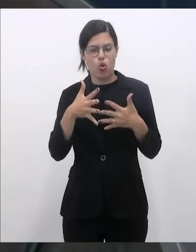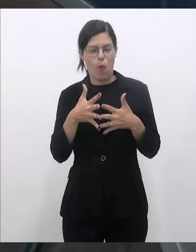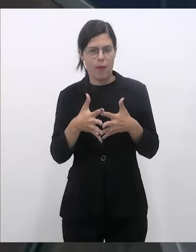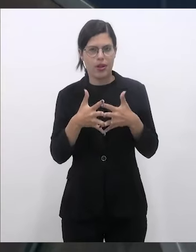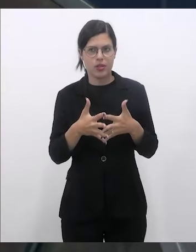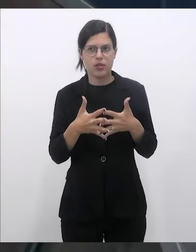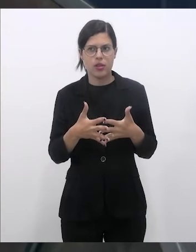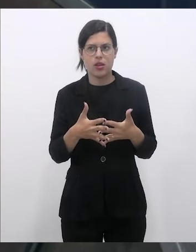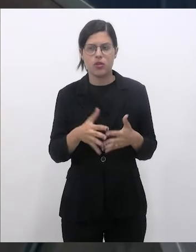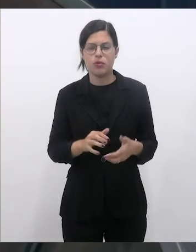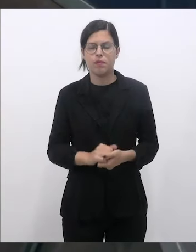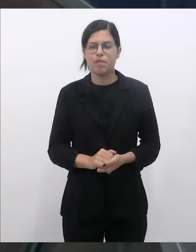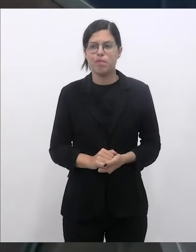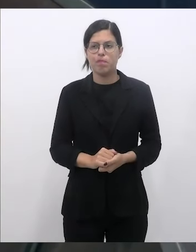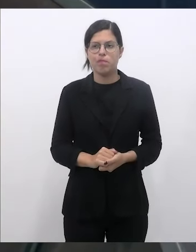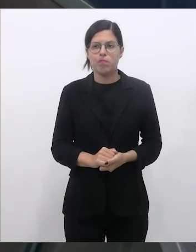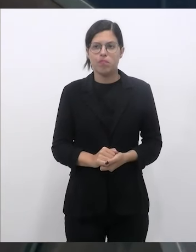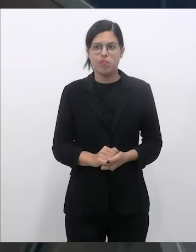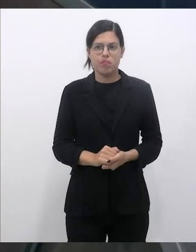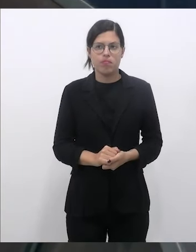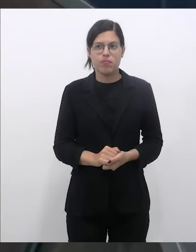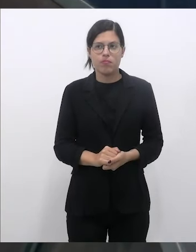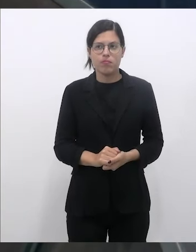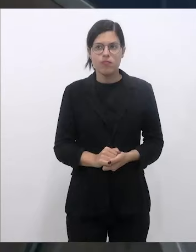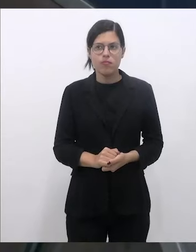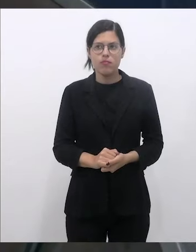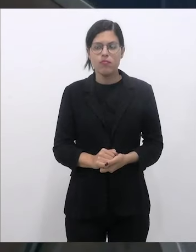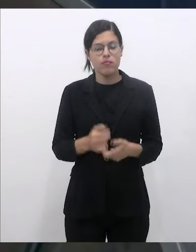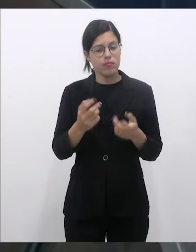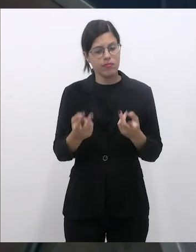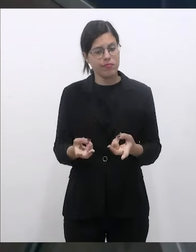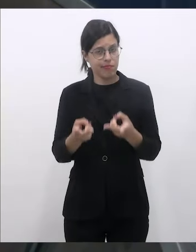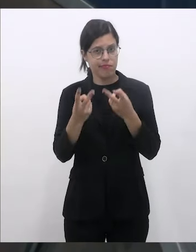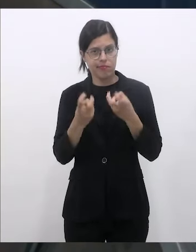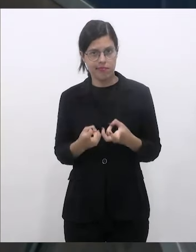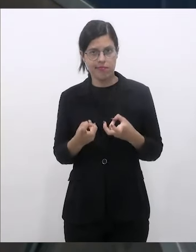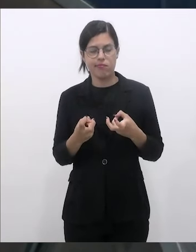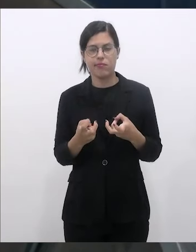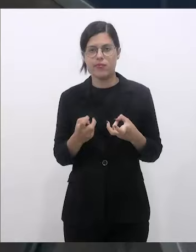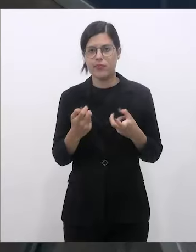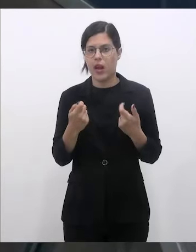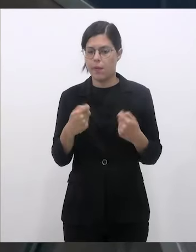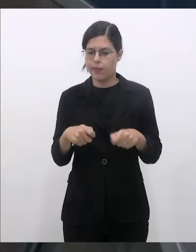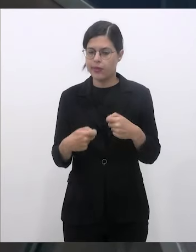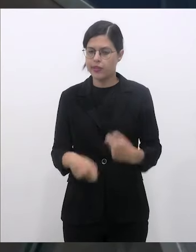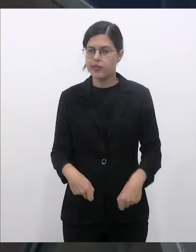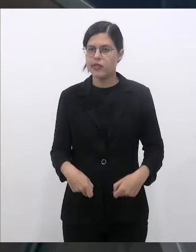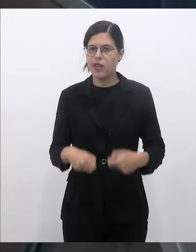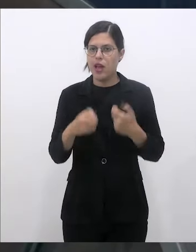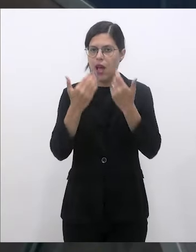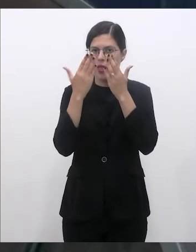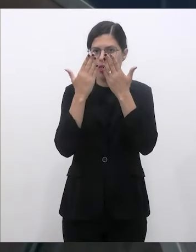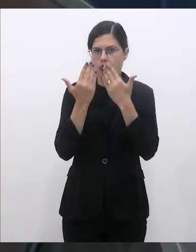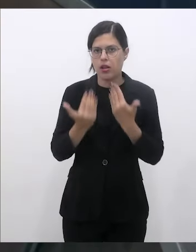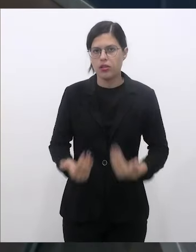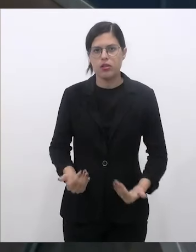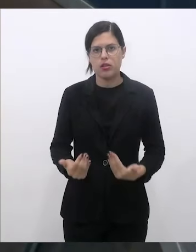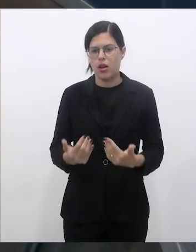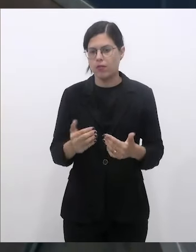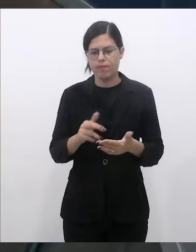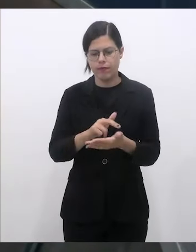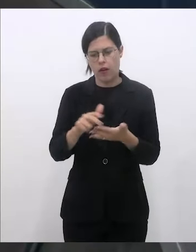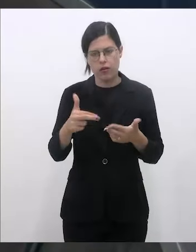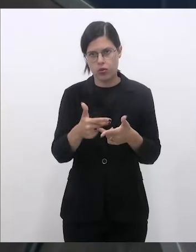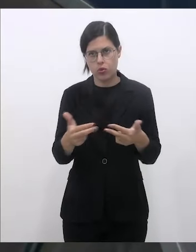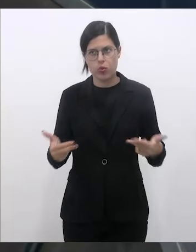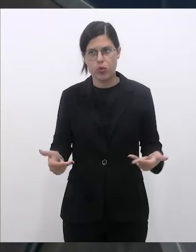dessa complexidade, eu vejo que é notório que a gente precisa rever muitas coisas.